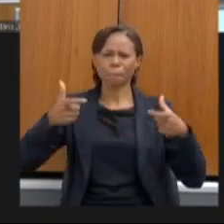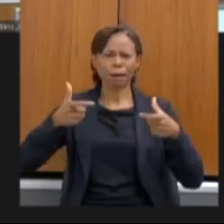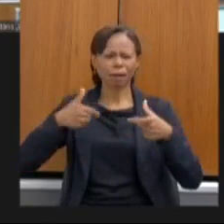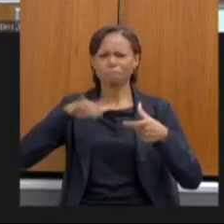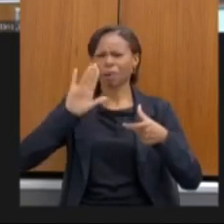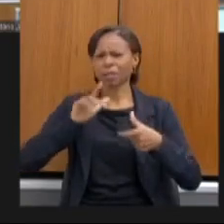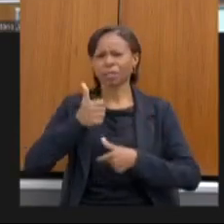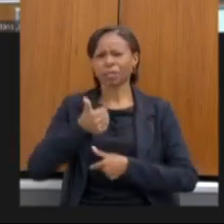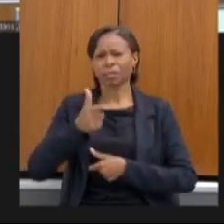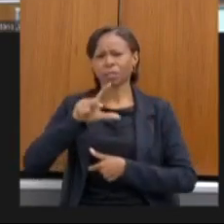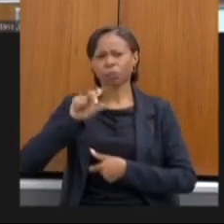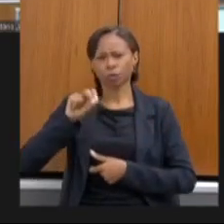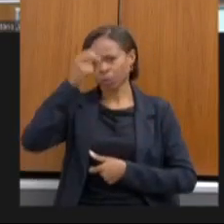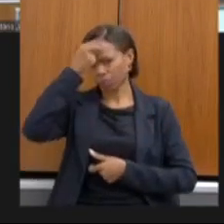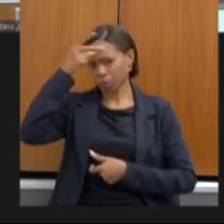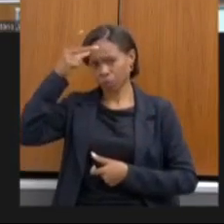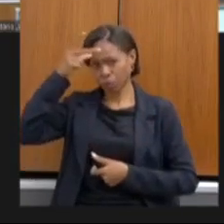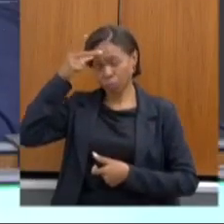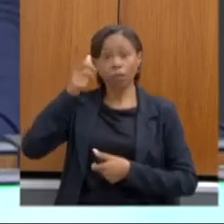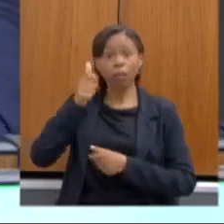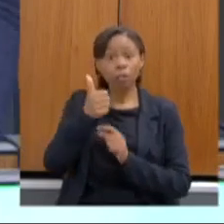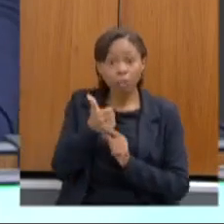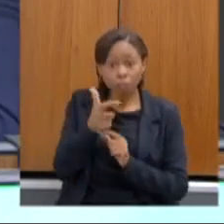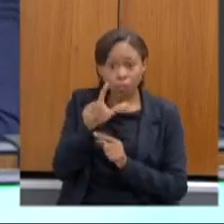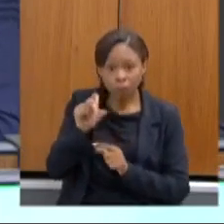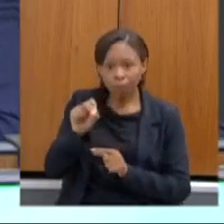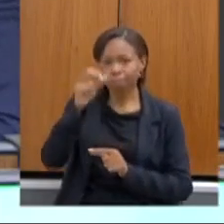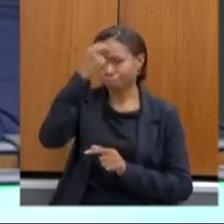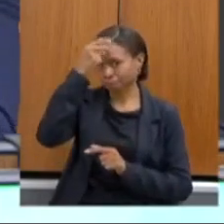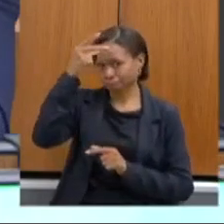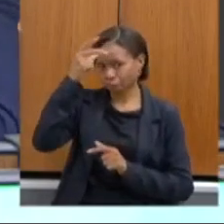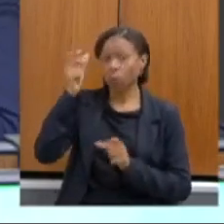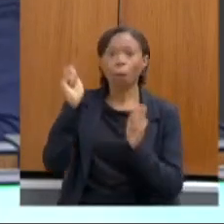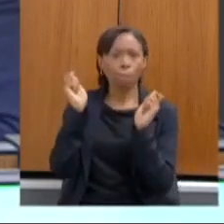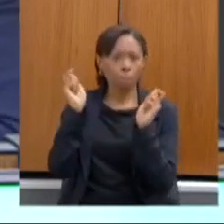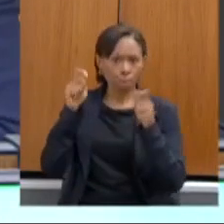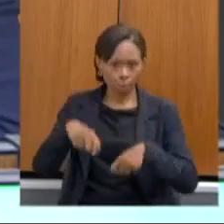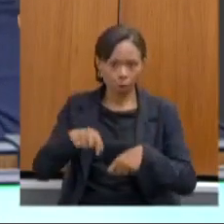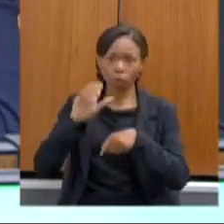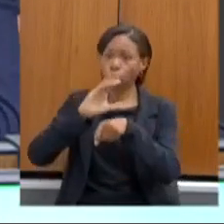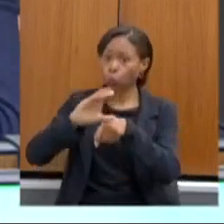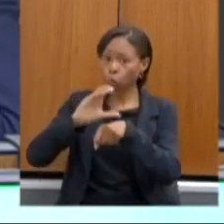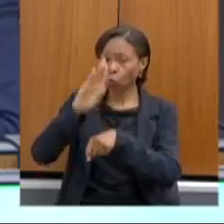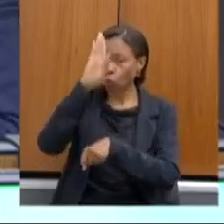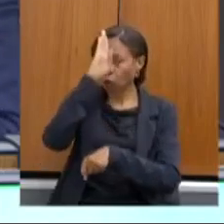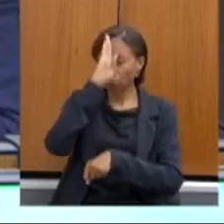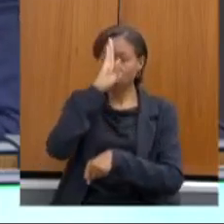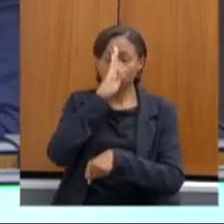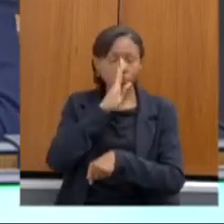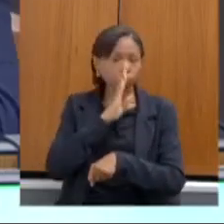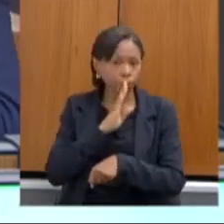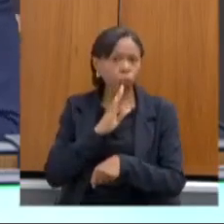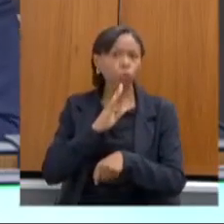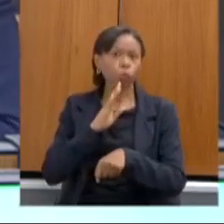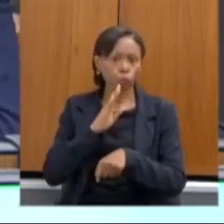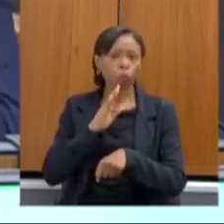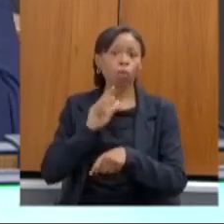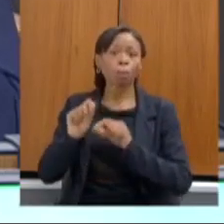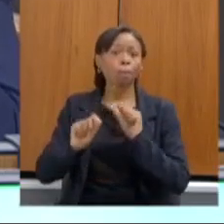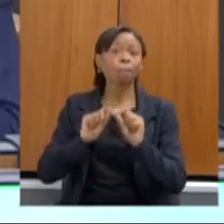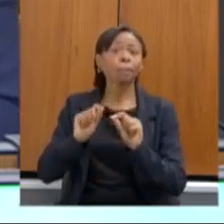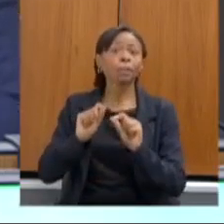150 prefeitos então 150 prefeitos poderão fazer gratuitamente essa capacitação para